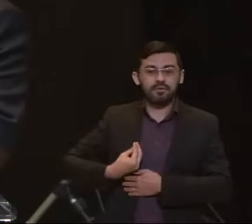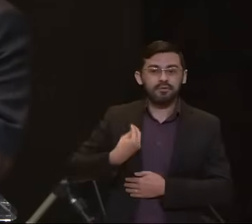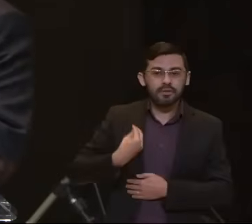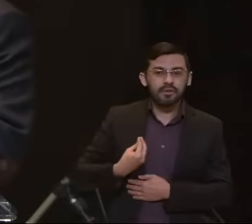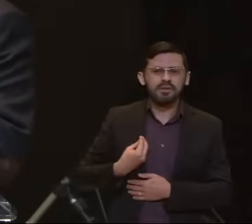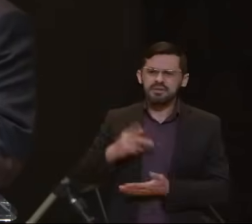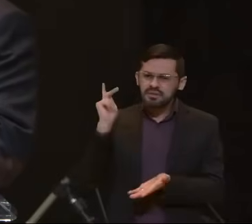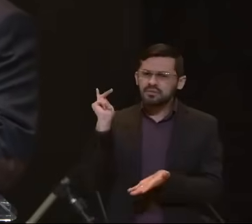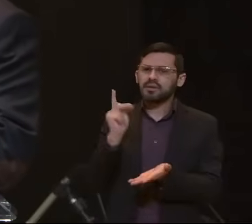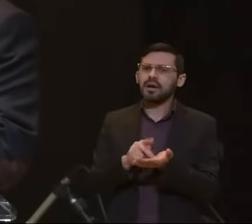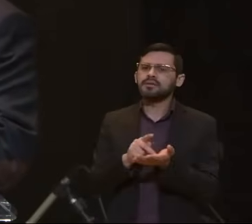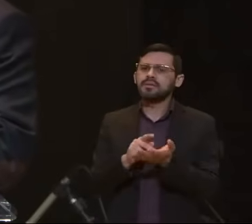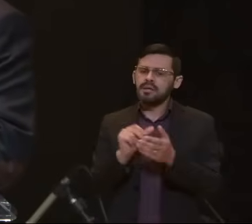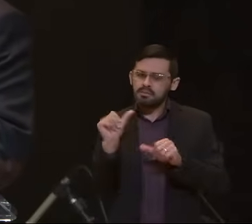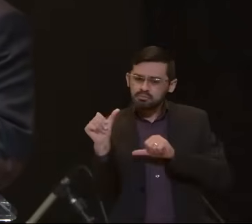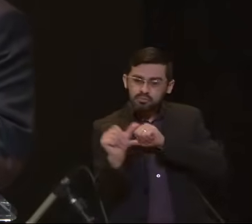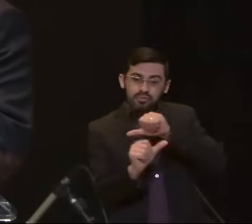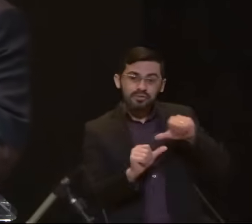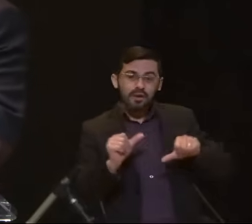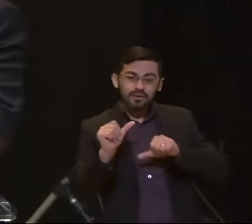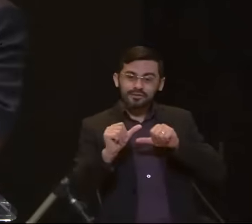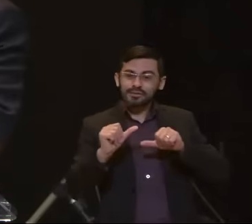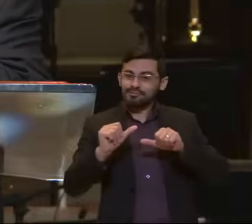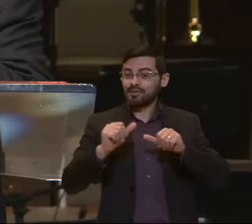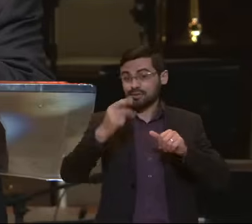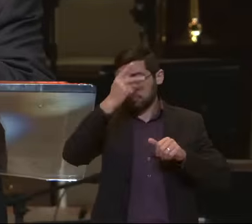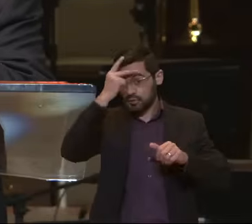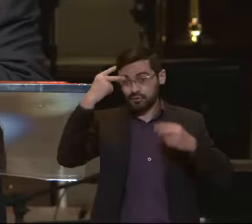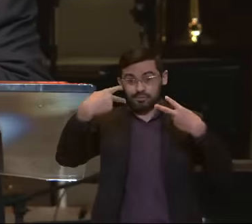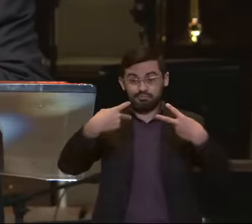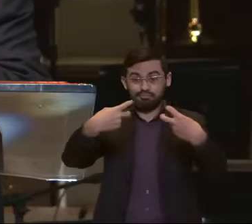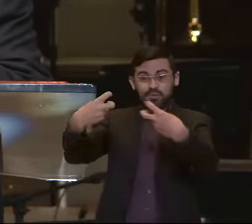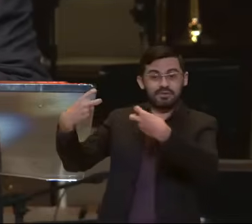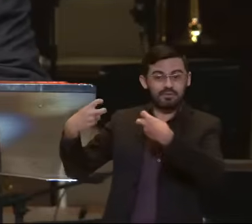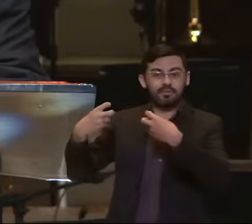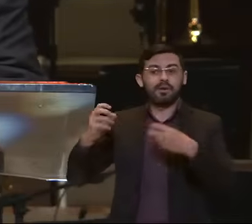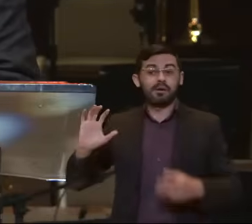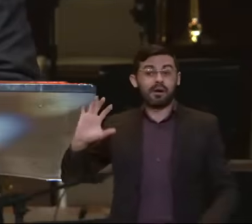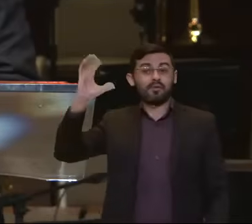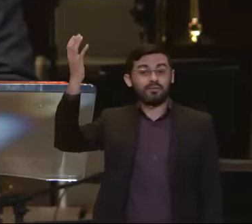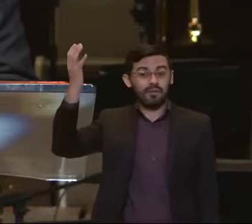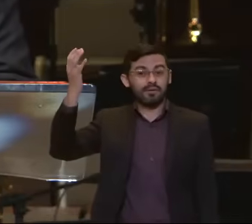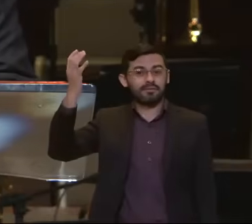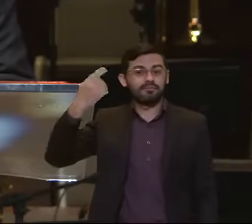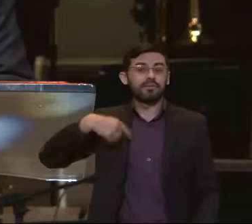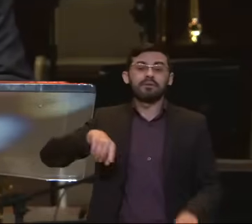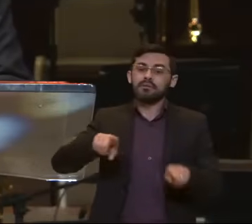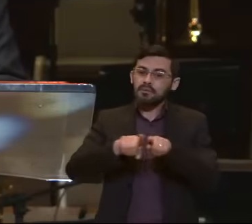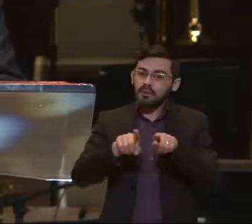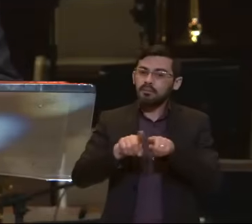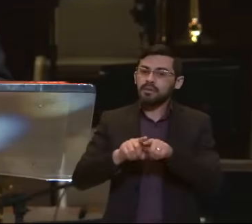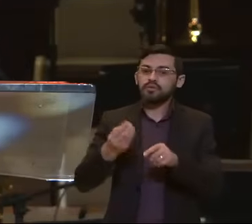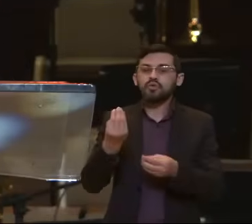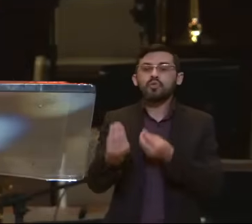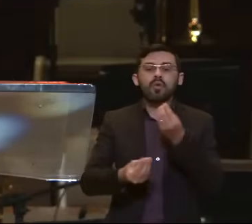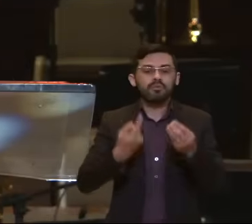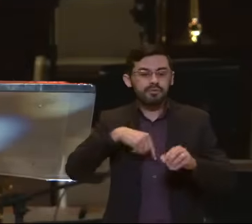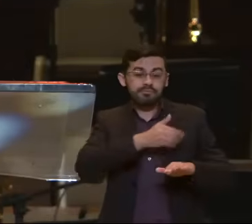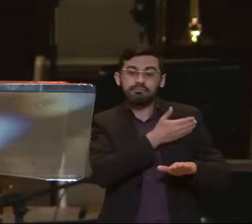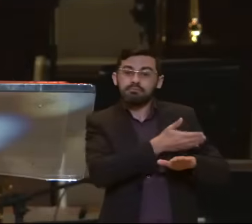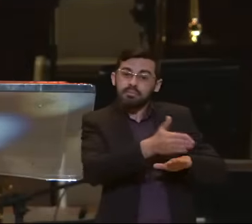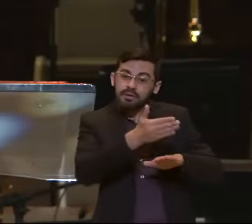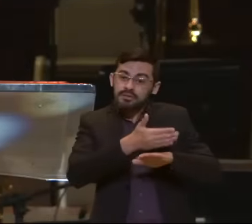que mudanças exteriores venham a acontecer também na nossa conduta, na nossa maneira de